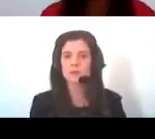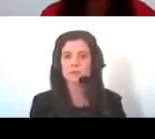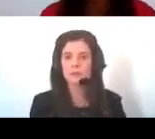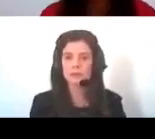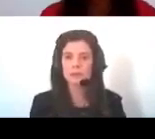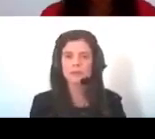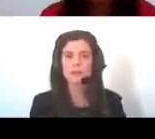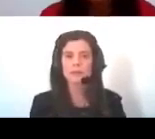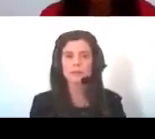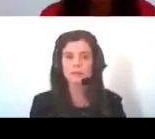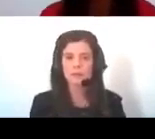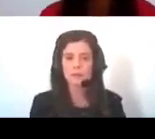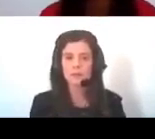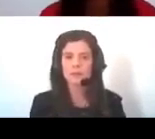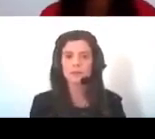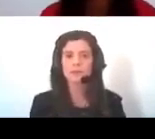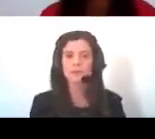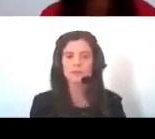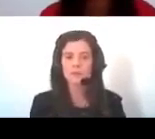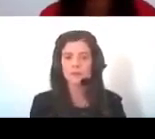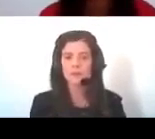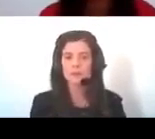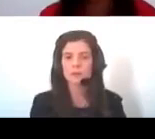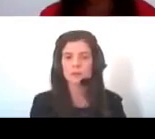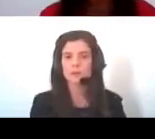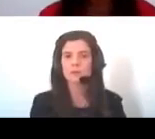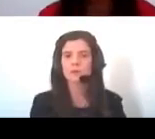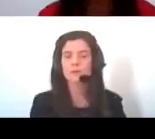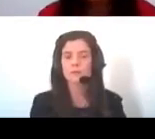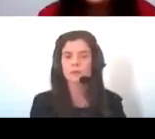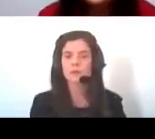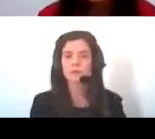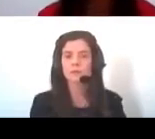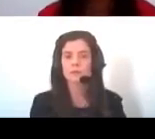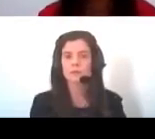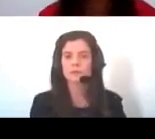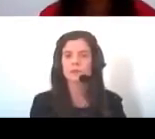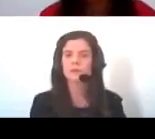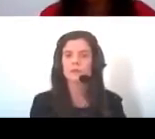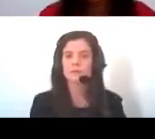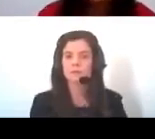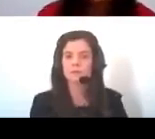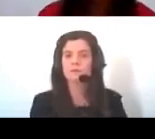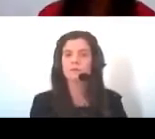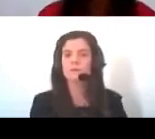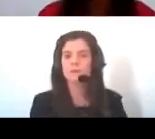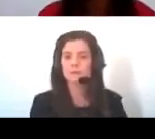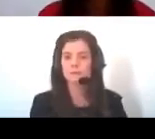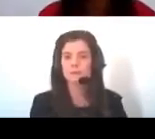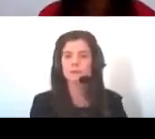secretário o Levi Momesso, né? Essa secretaria ela tem o objetivo de atender ao público em situações